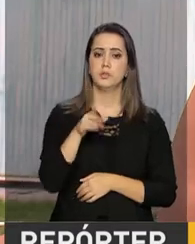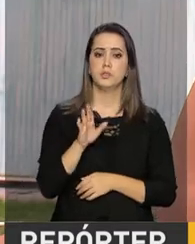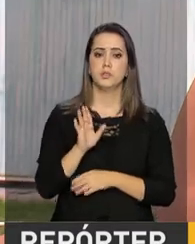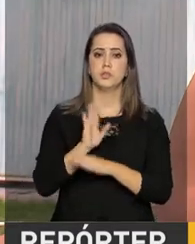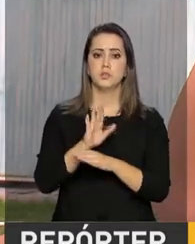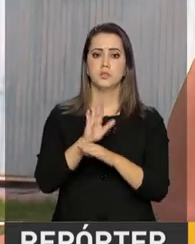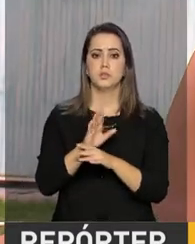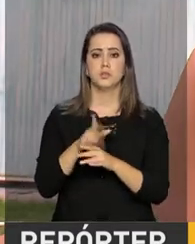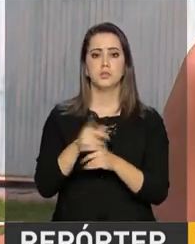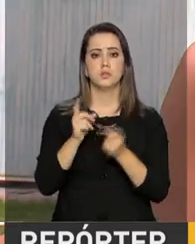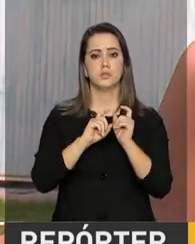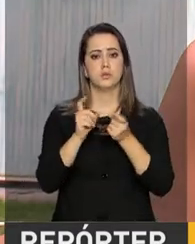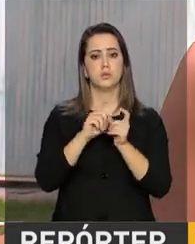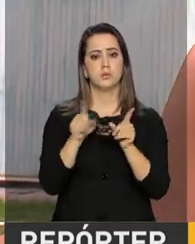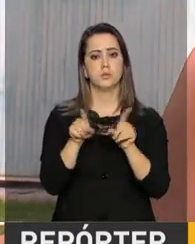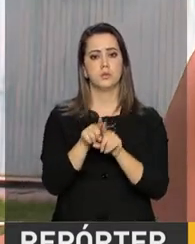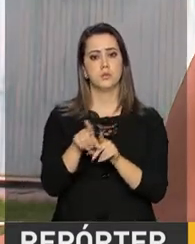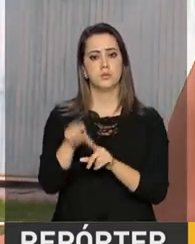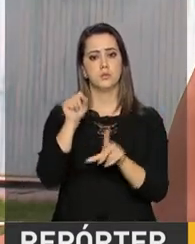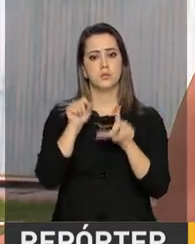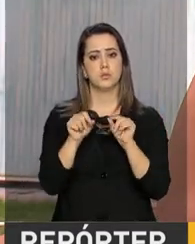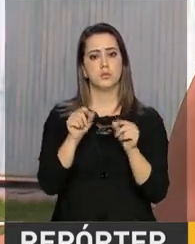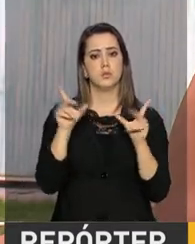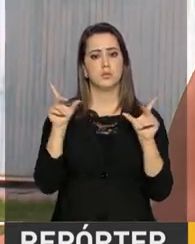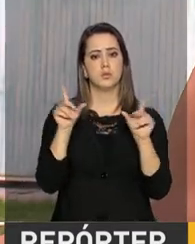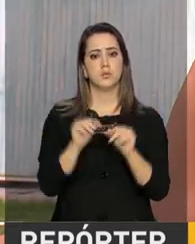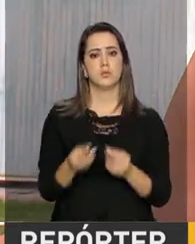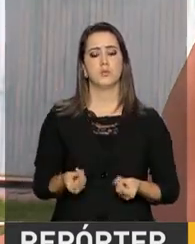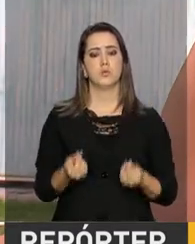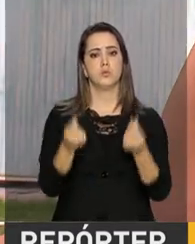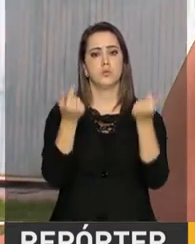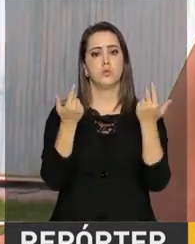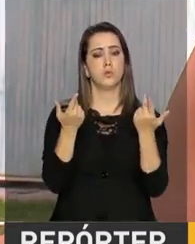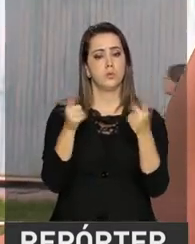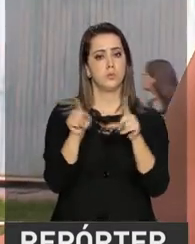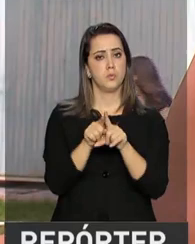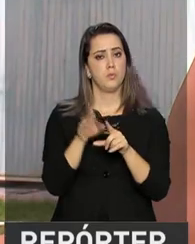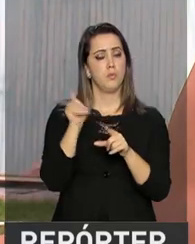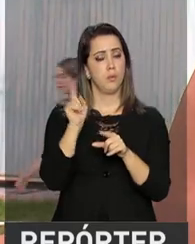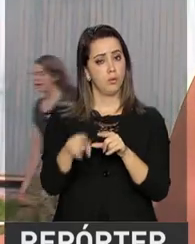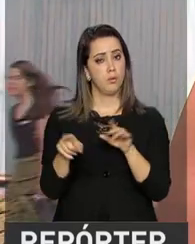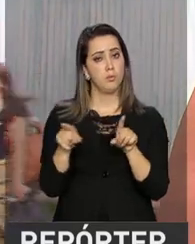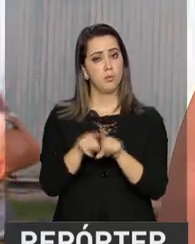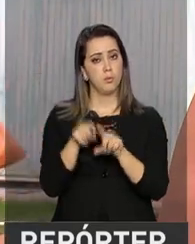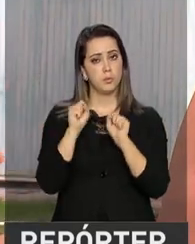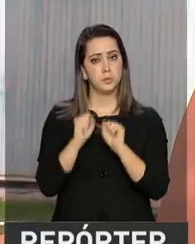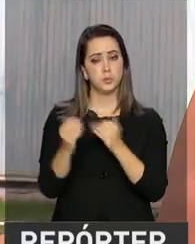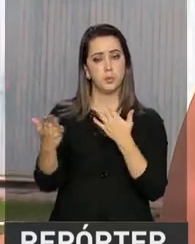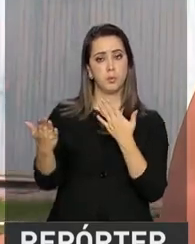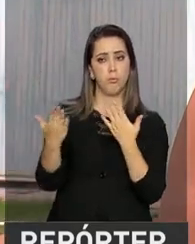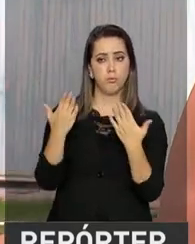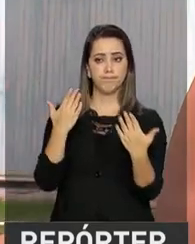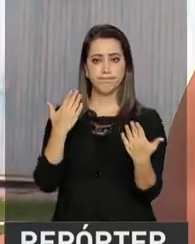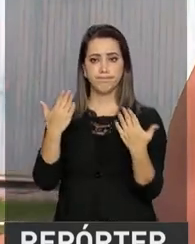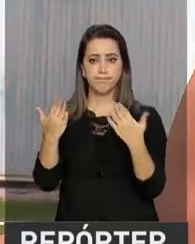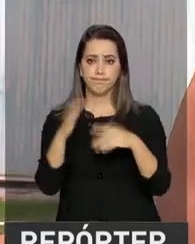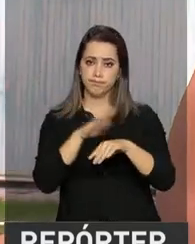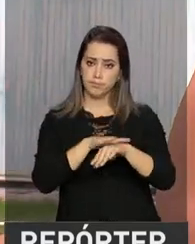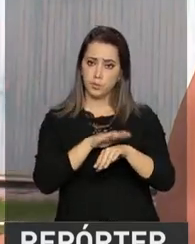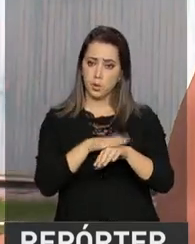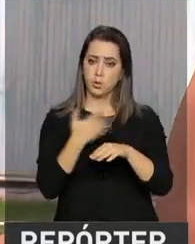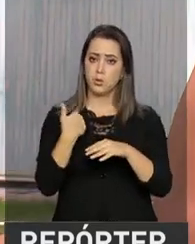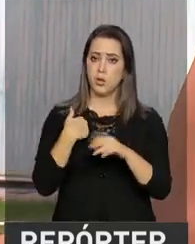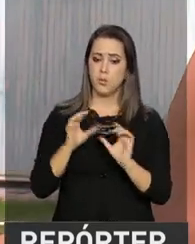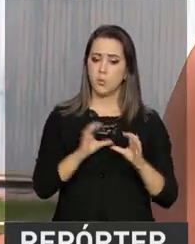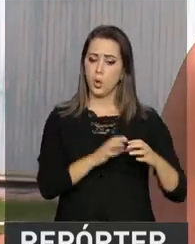públicos na tomada de decisão e na redução dos custos a ferramenta permite fazer comparações por período e